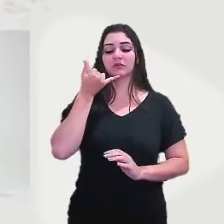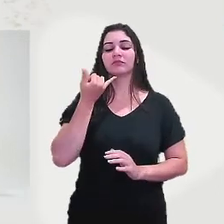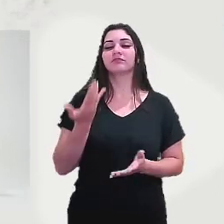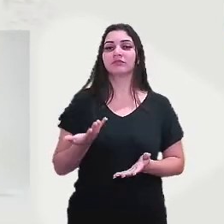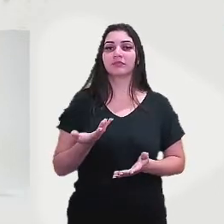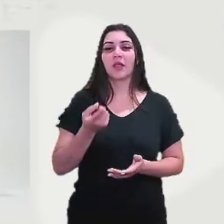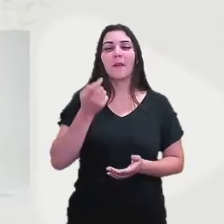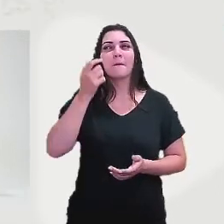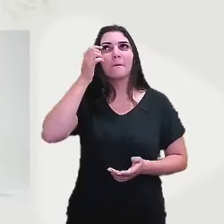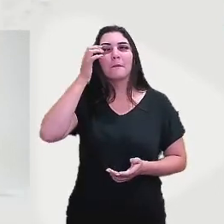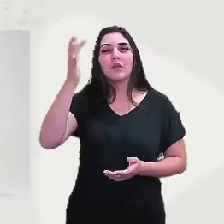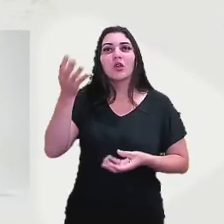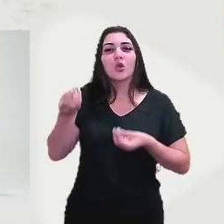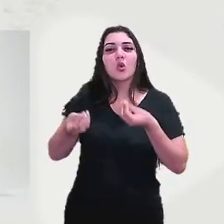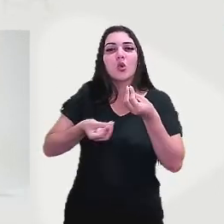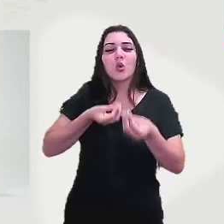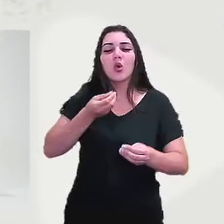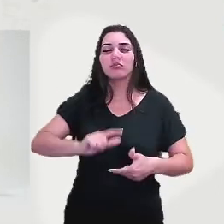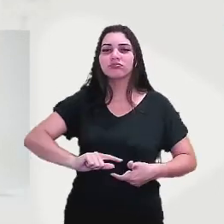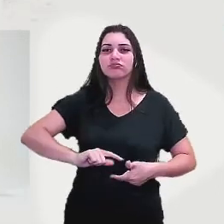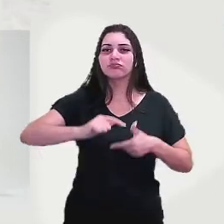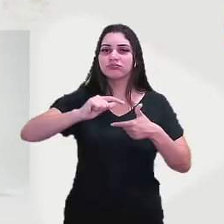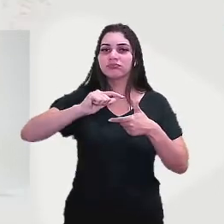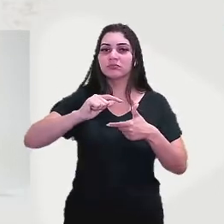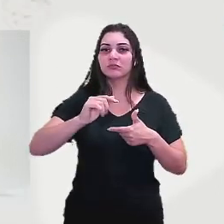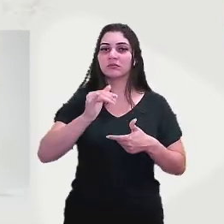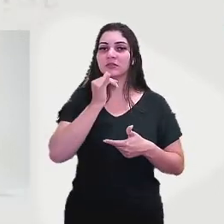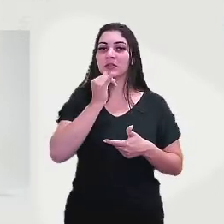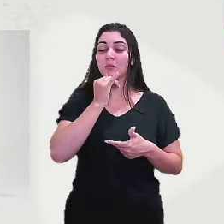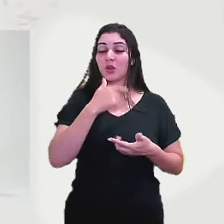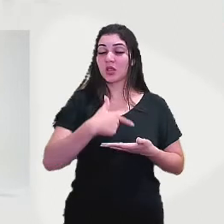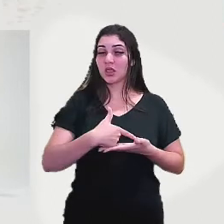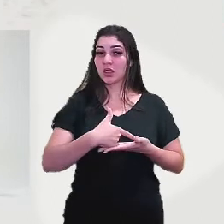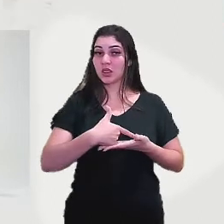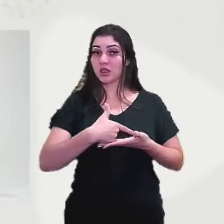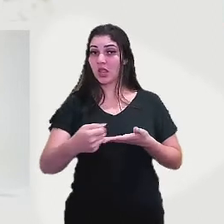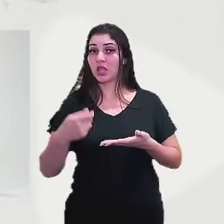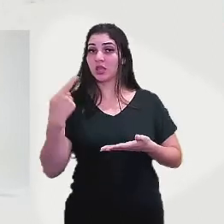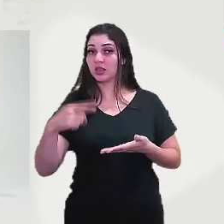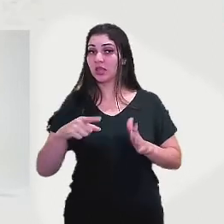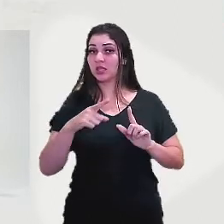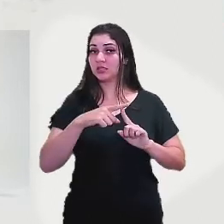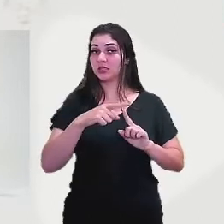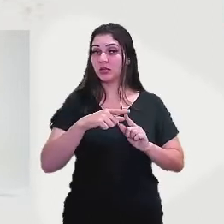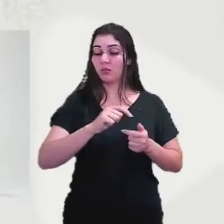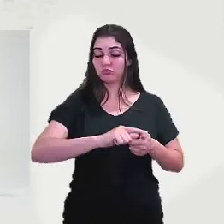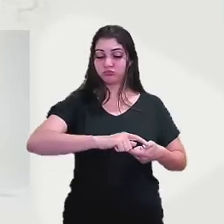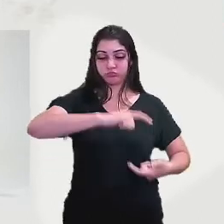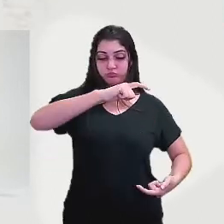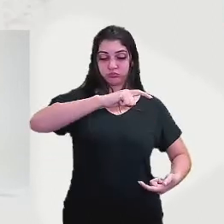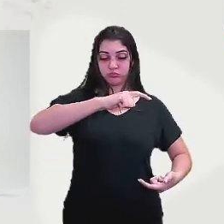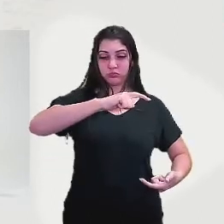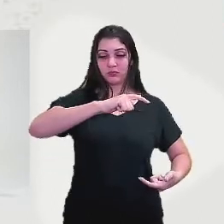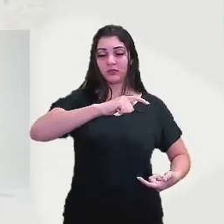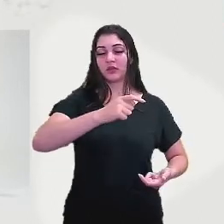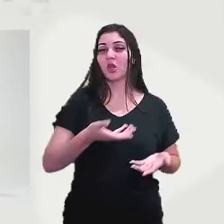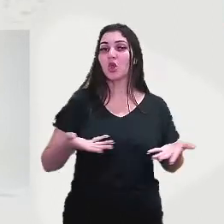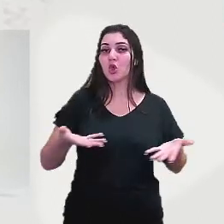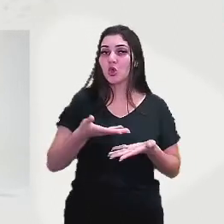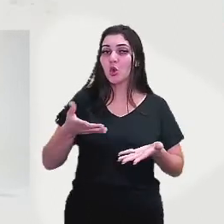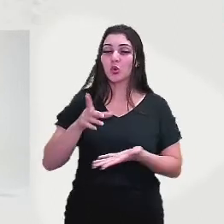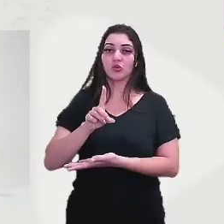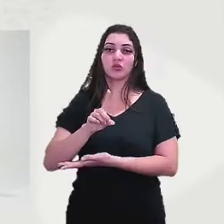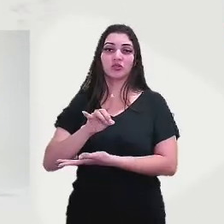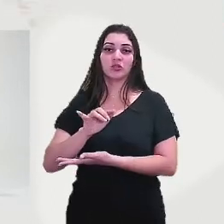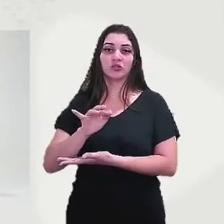Então, imagina como foi esse avanço, da gente sair desse modelo extremamente grande para um modelo digital que cabe